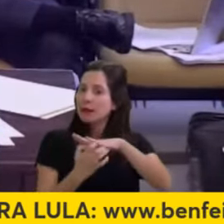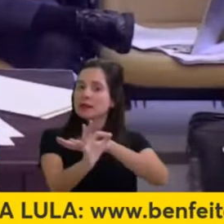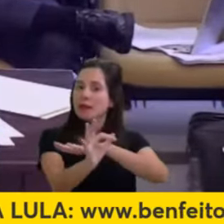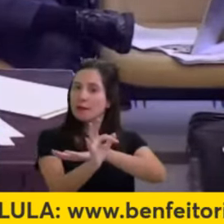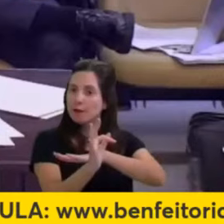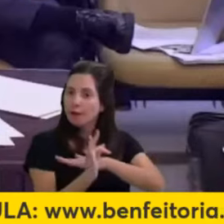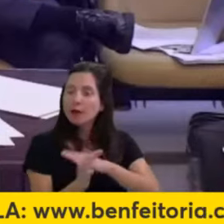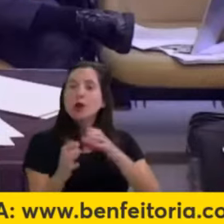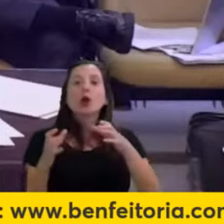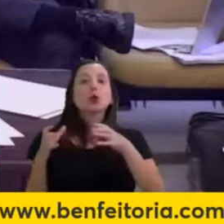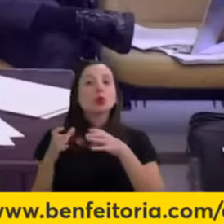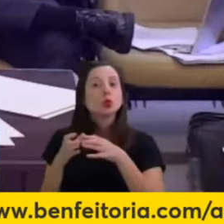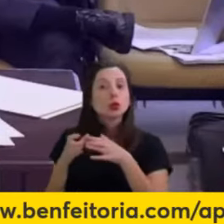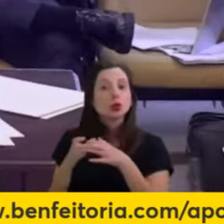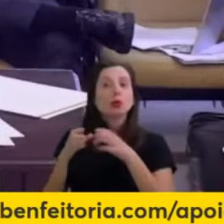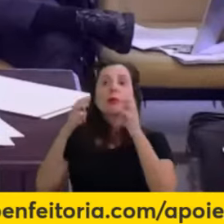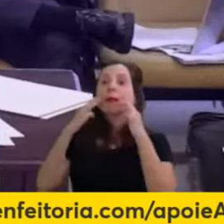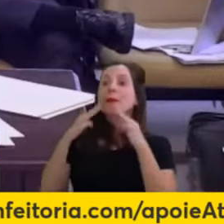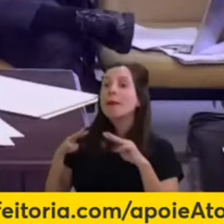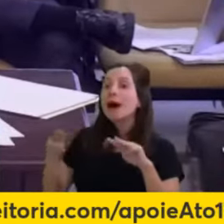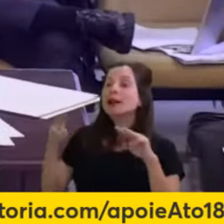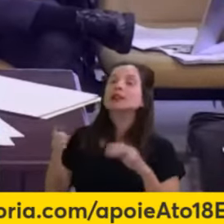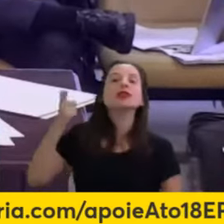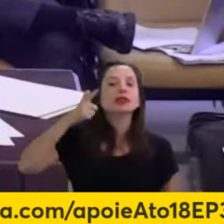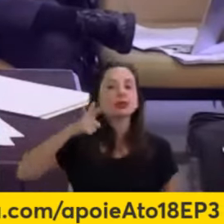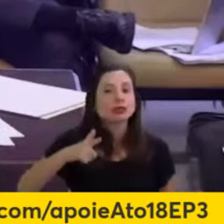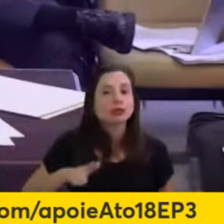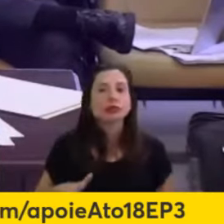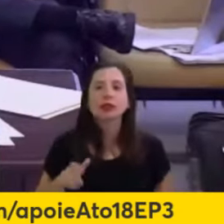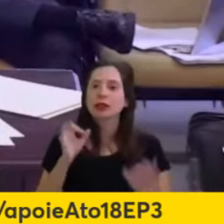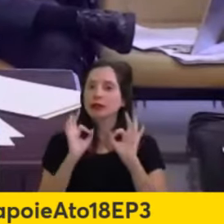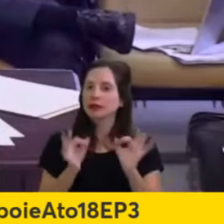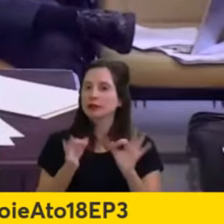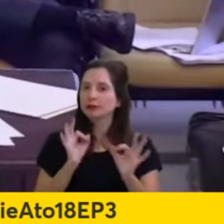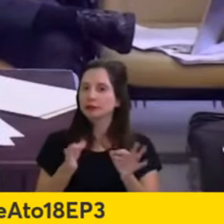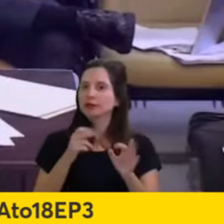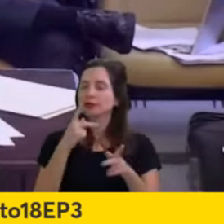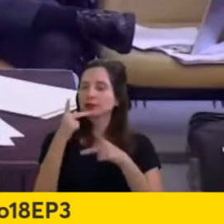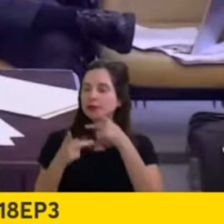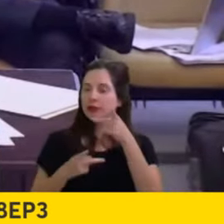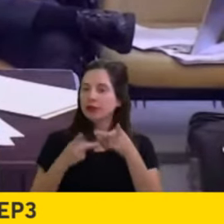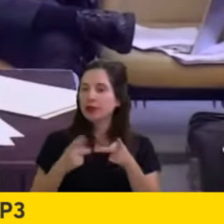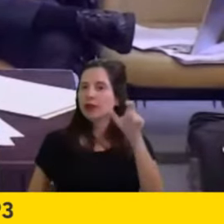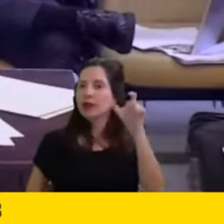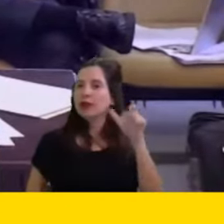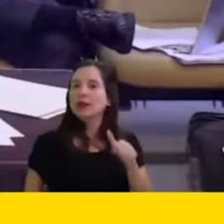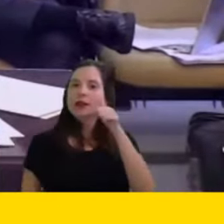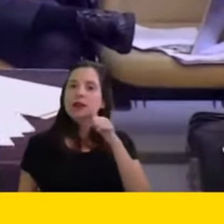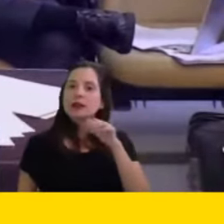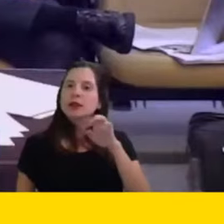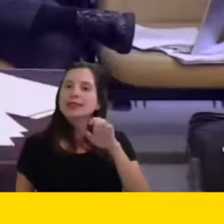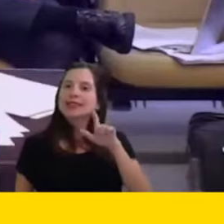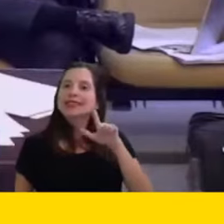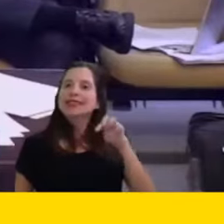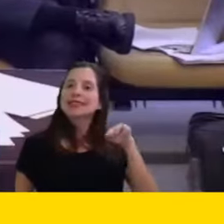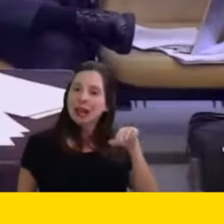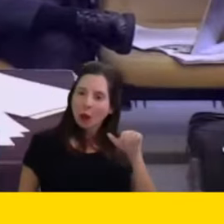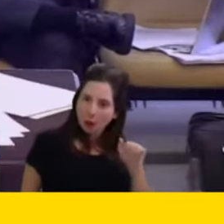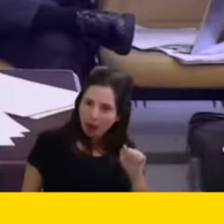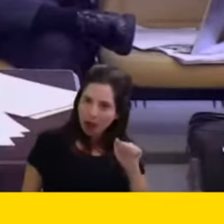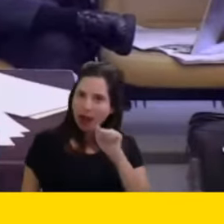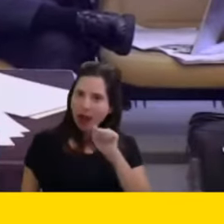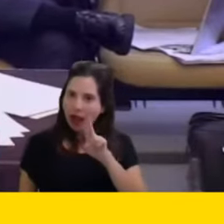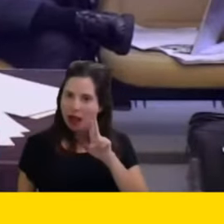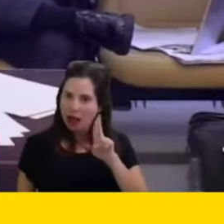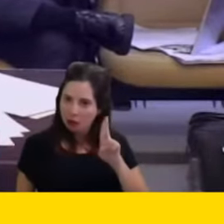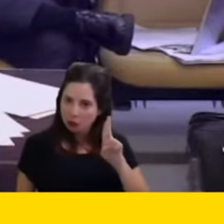no Marketing que era de novo exatamente aquilo que se tinha na selm ruda vai dizer o quê que é perseguição que é